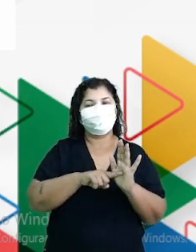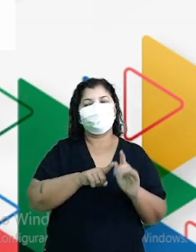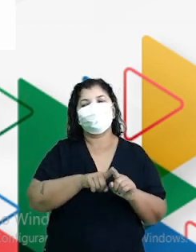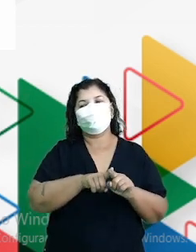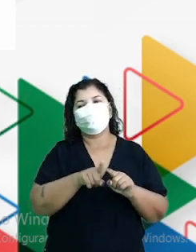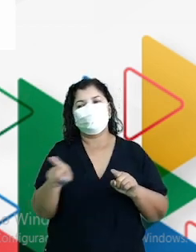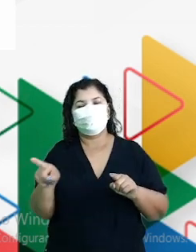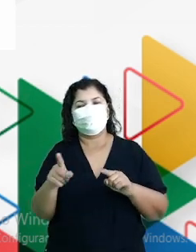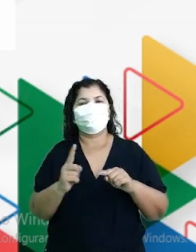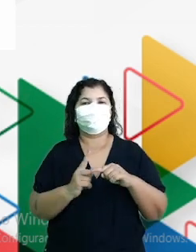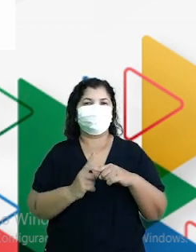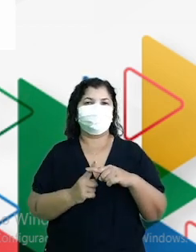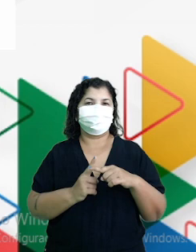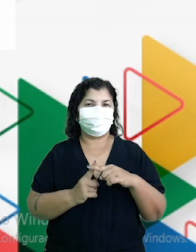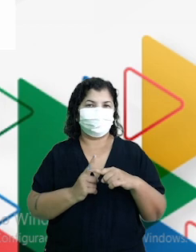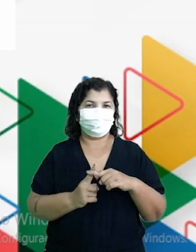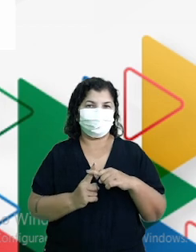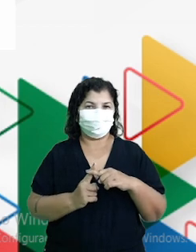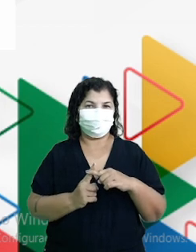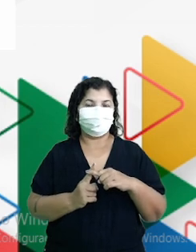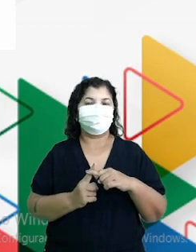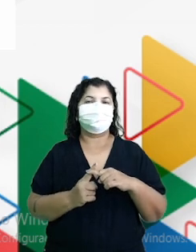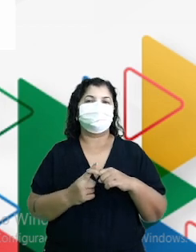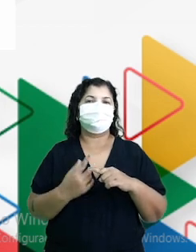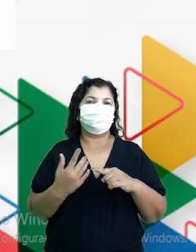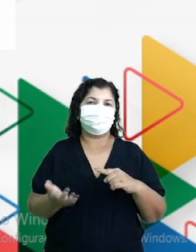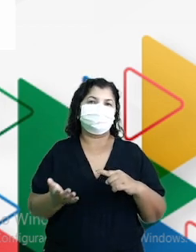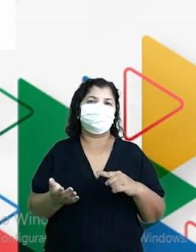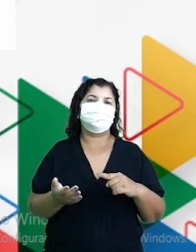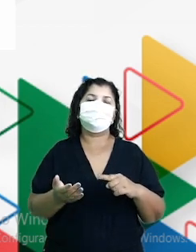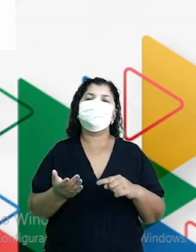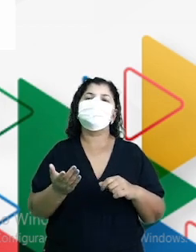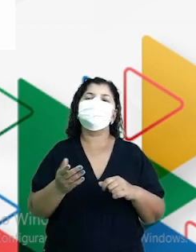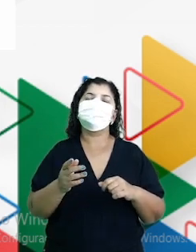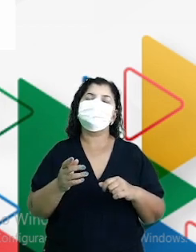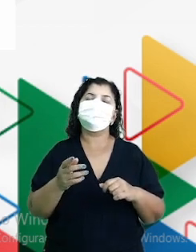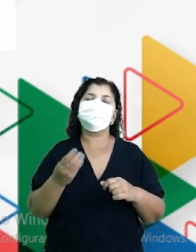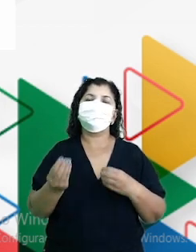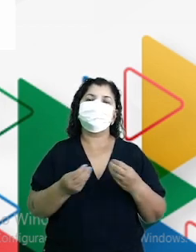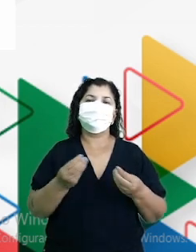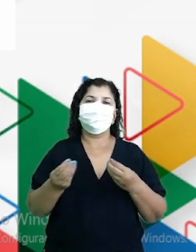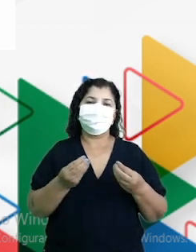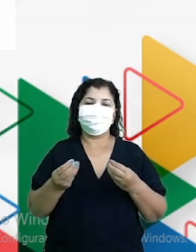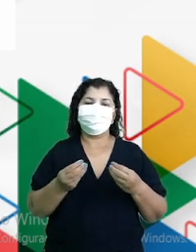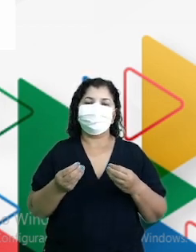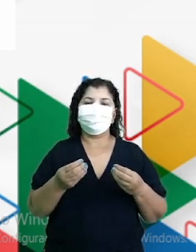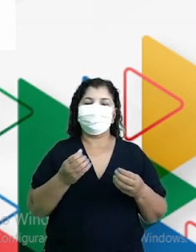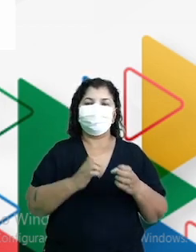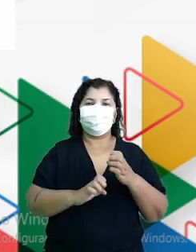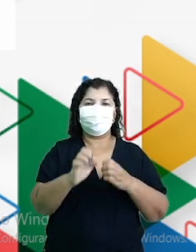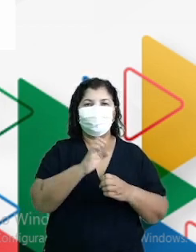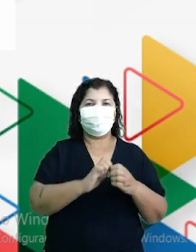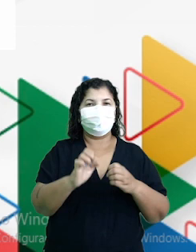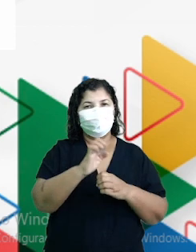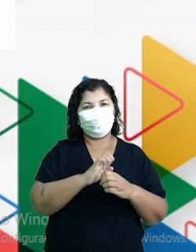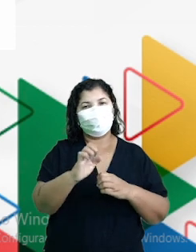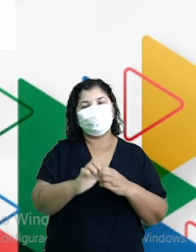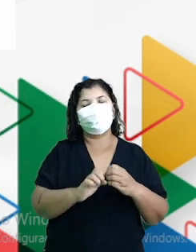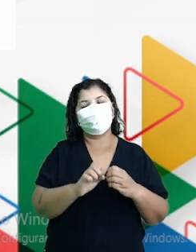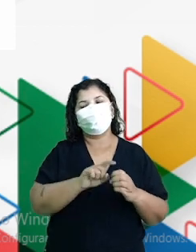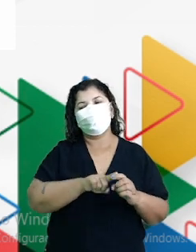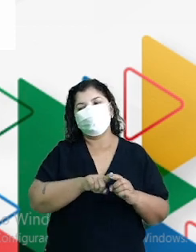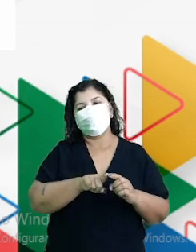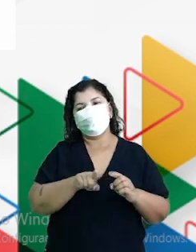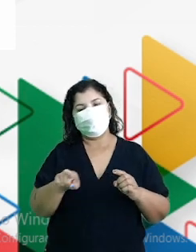direção ao polo positivo, certo? Então, na prática, o que é que acontece? Sai alguns elétrons daqui e vem para o circuito, passa